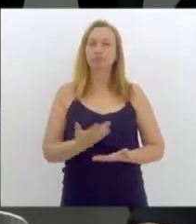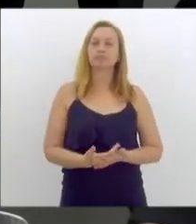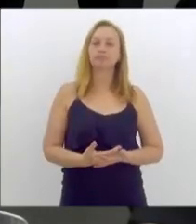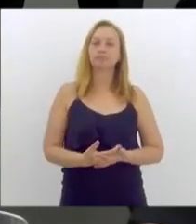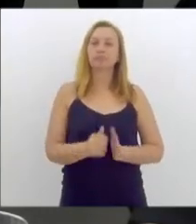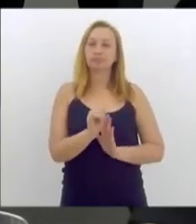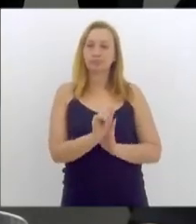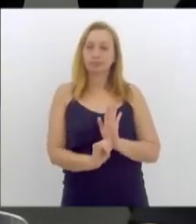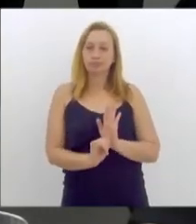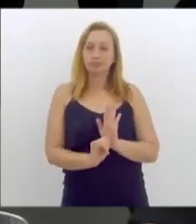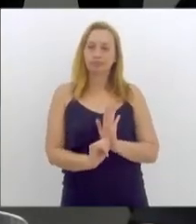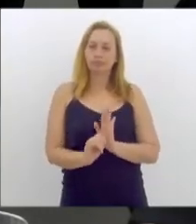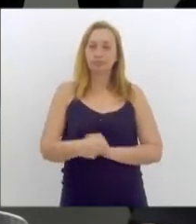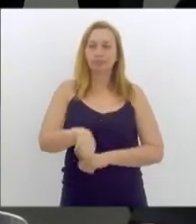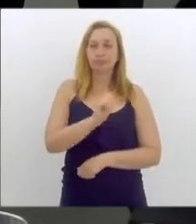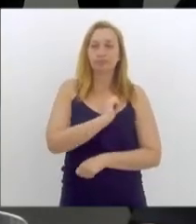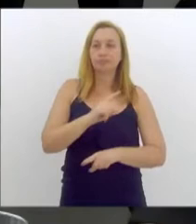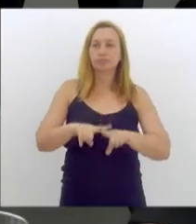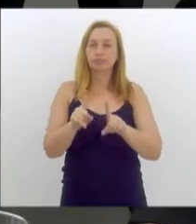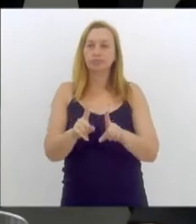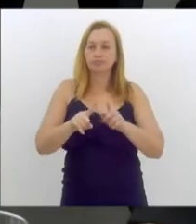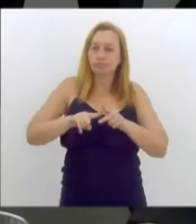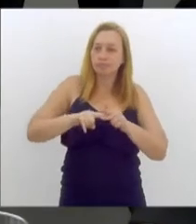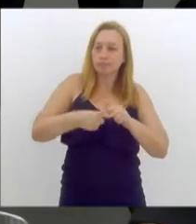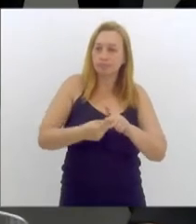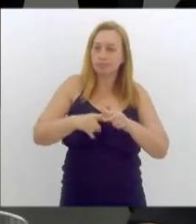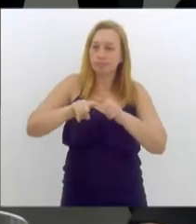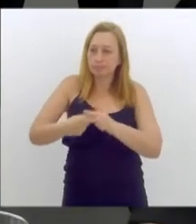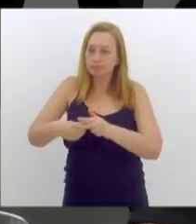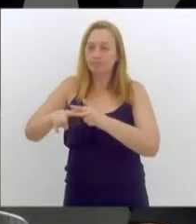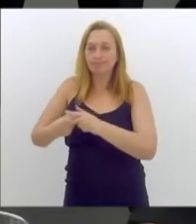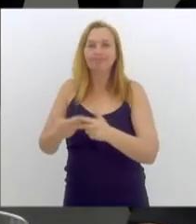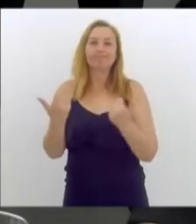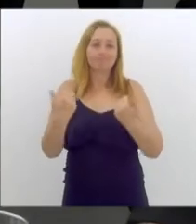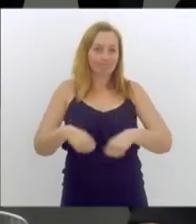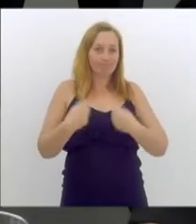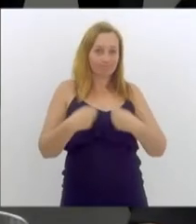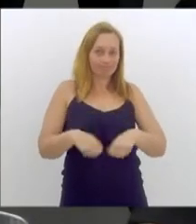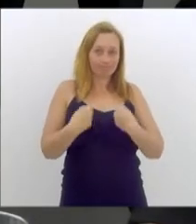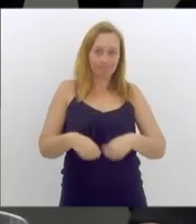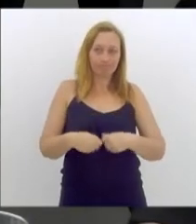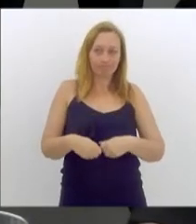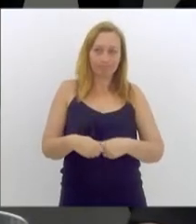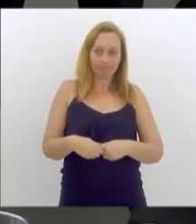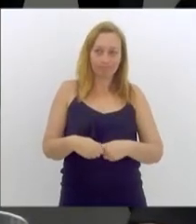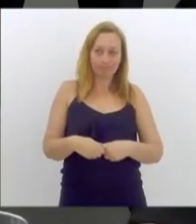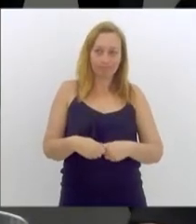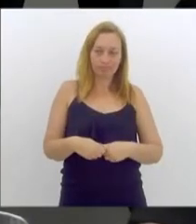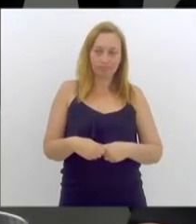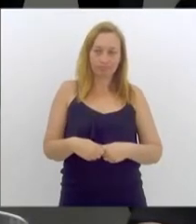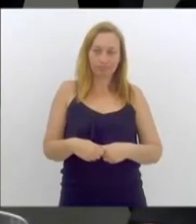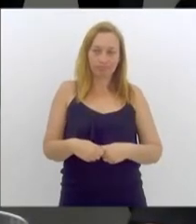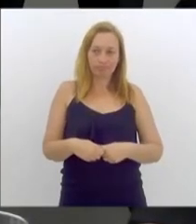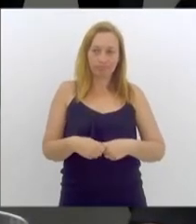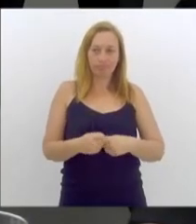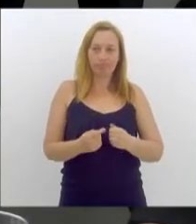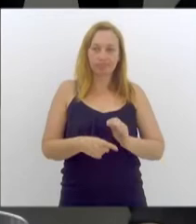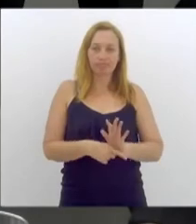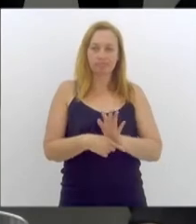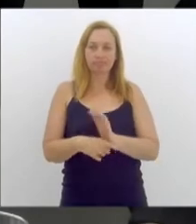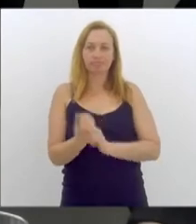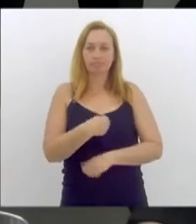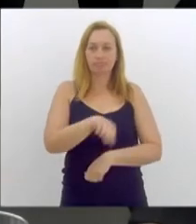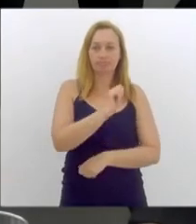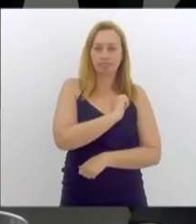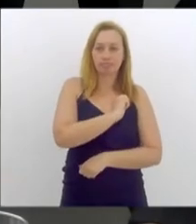do resultado primário nominal mas vários ajustes precisaram ser realizados em Deco da homologação do regime de recuperação fiscal